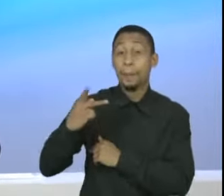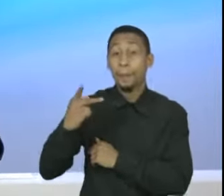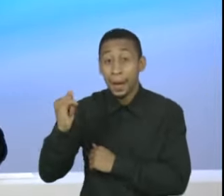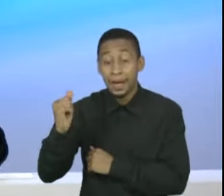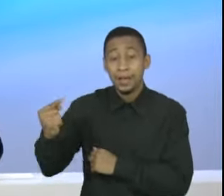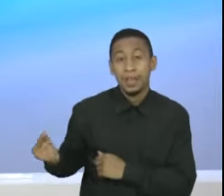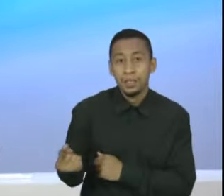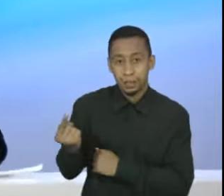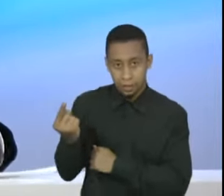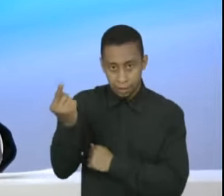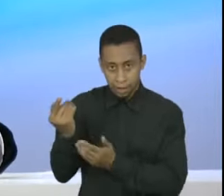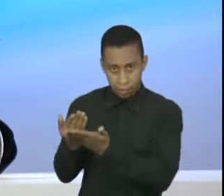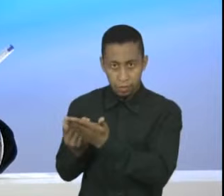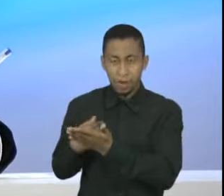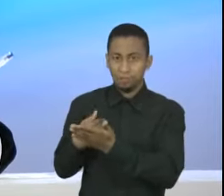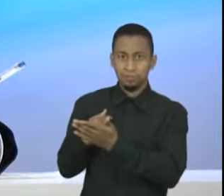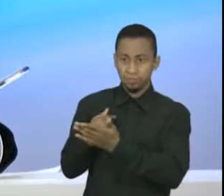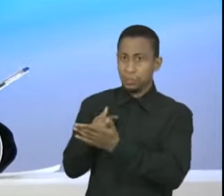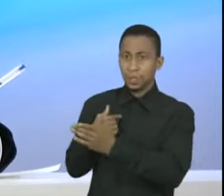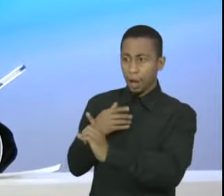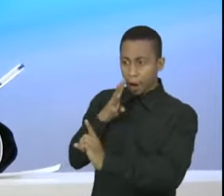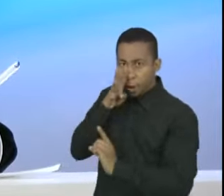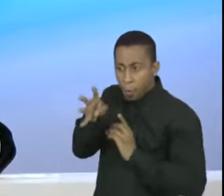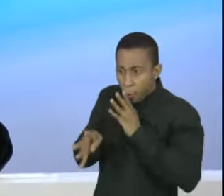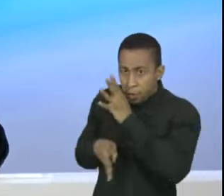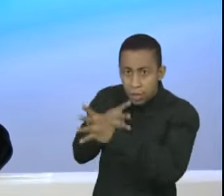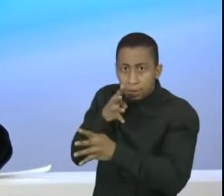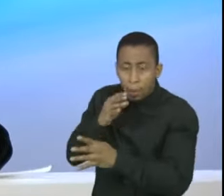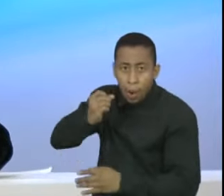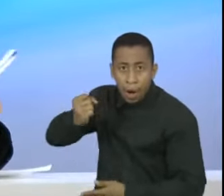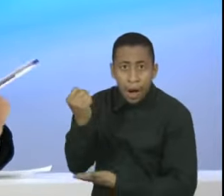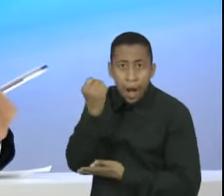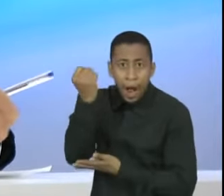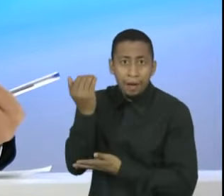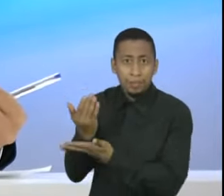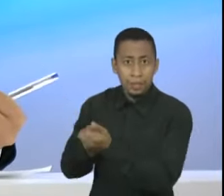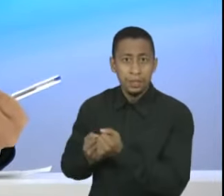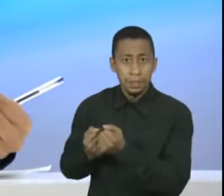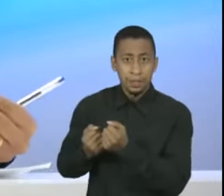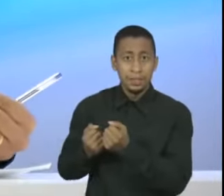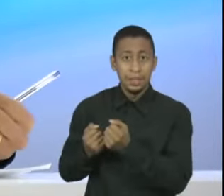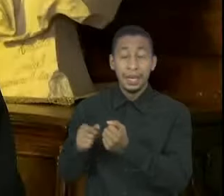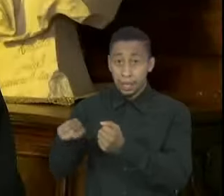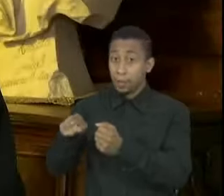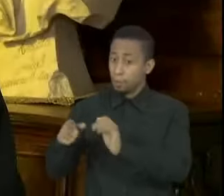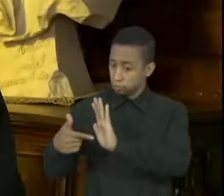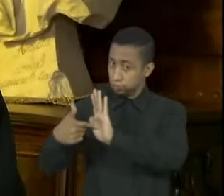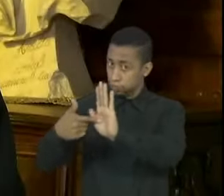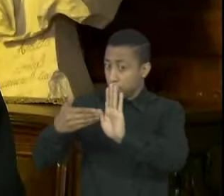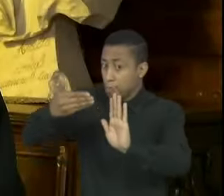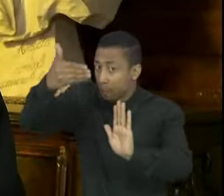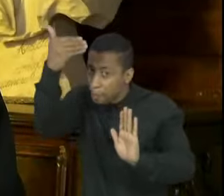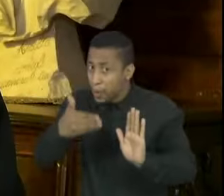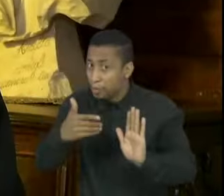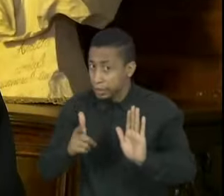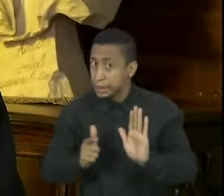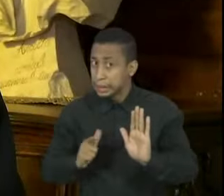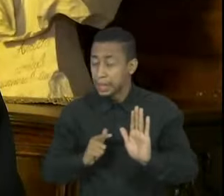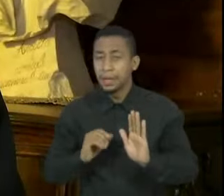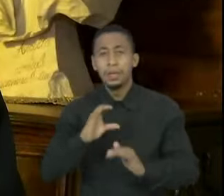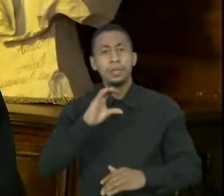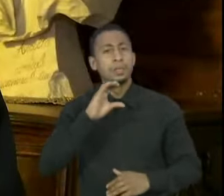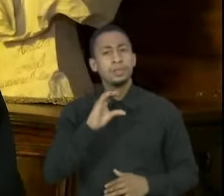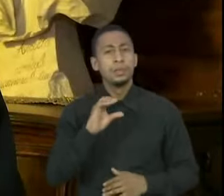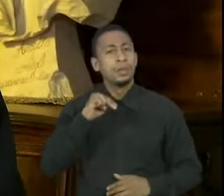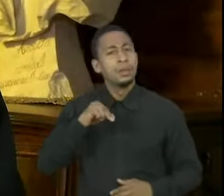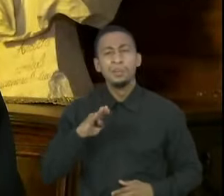Goiás que está sendo alvo de acusações graves de indícios Concretos e que a CNBB